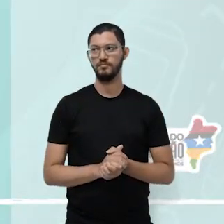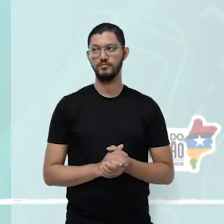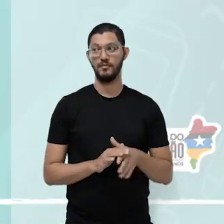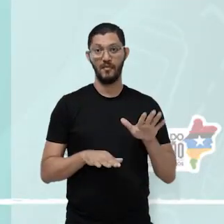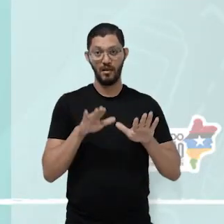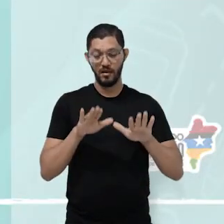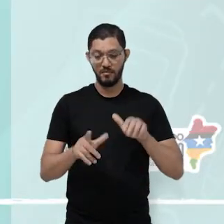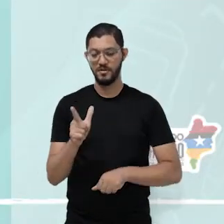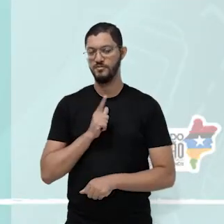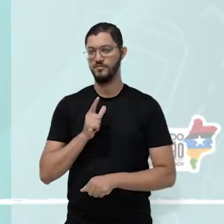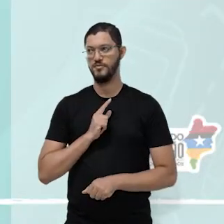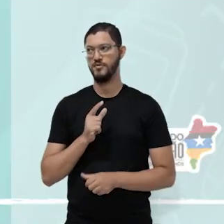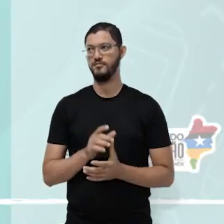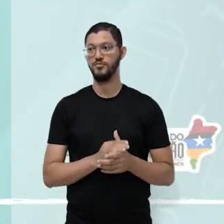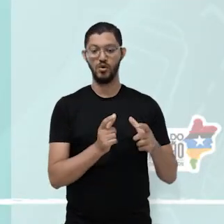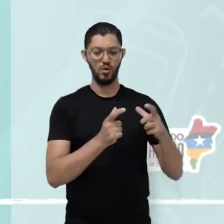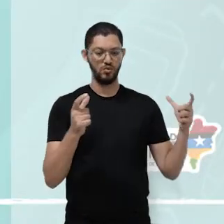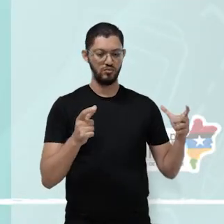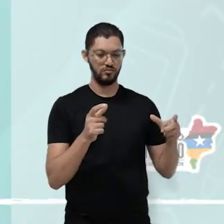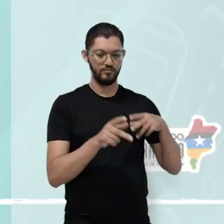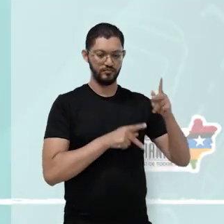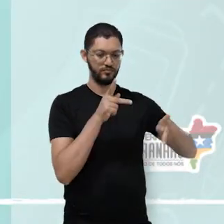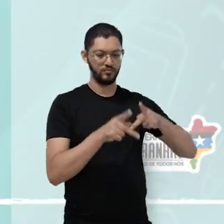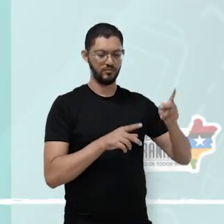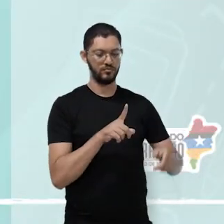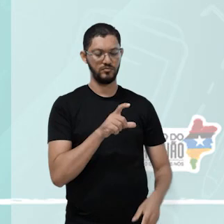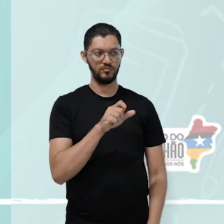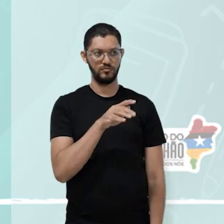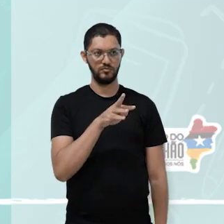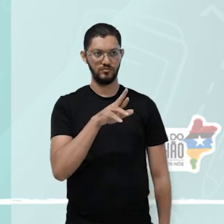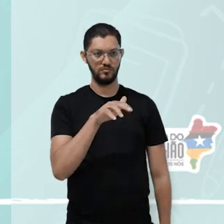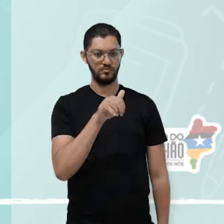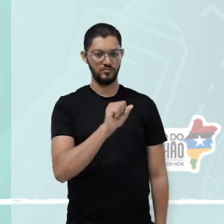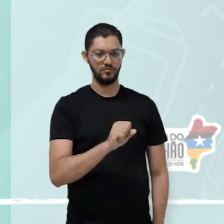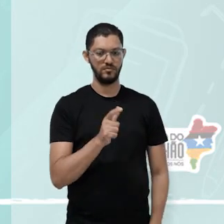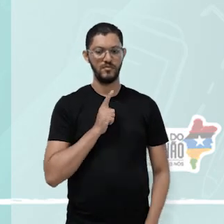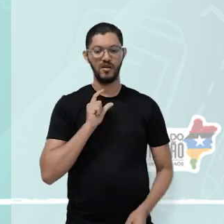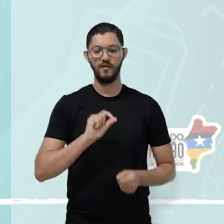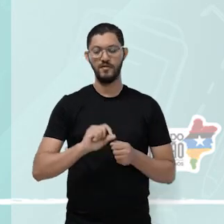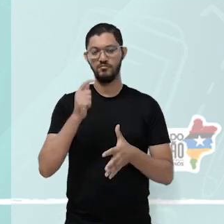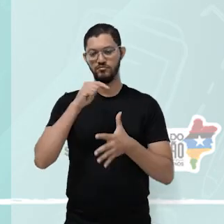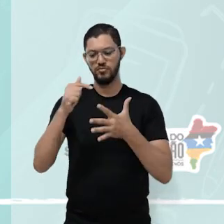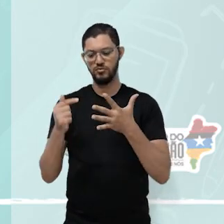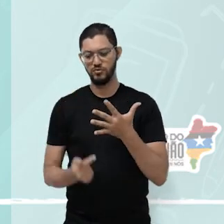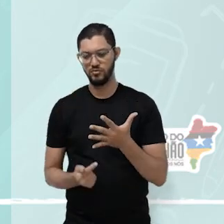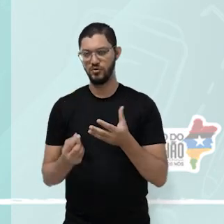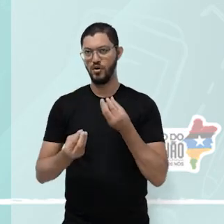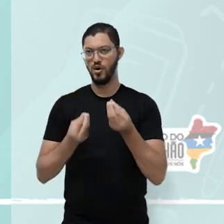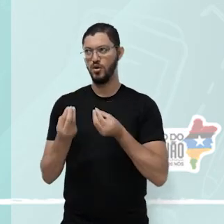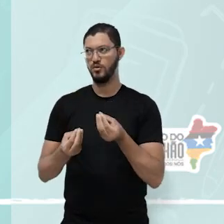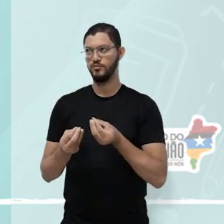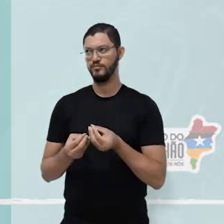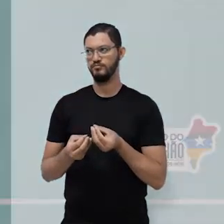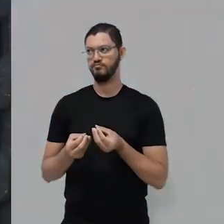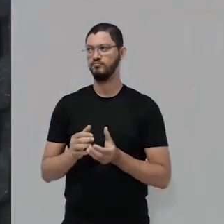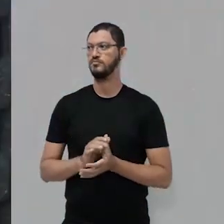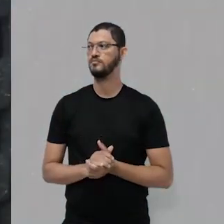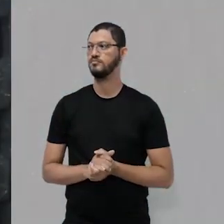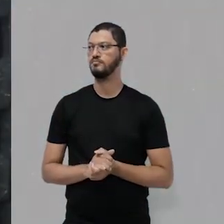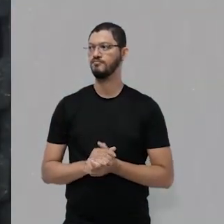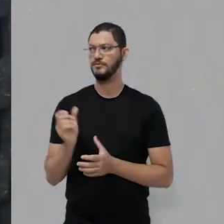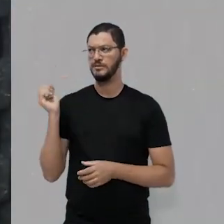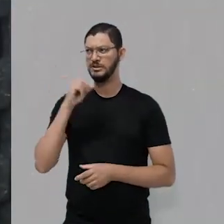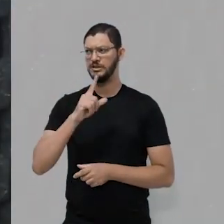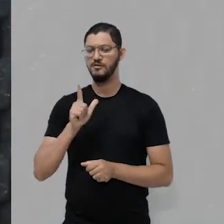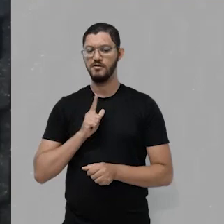que existe. O aumento da população de lebres ela pode fazer outros fatores atuarem de modo mais drástico. Além